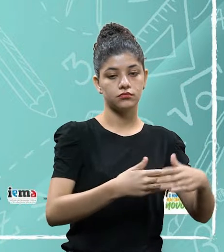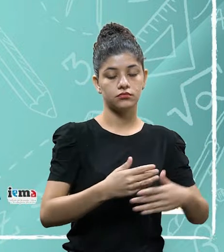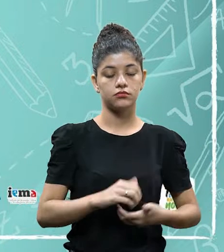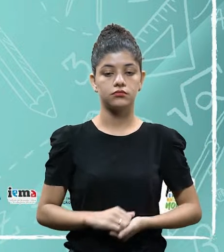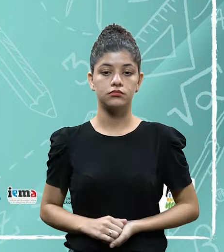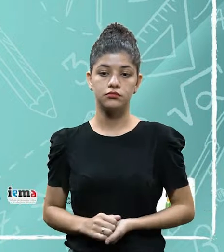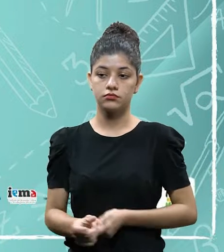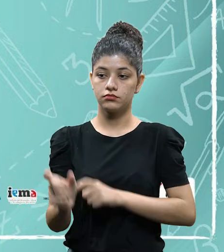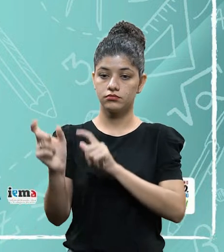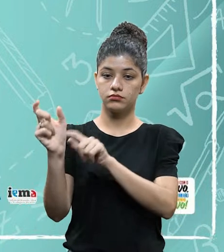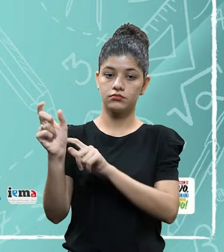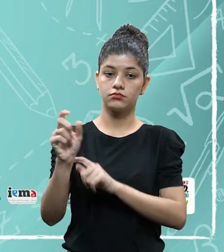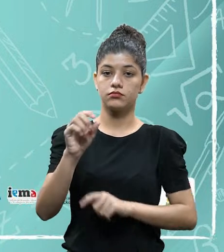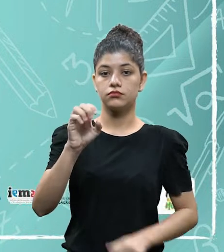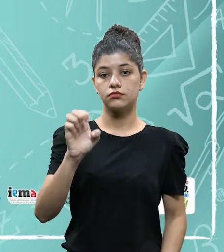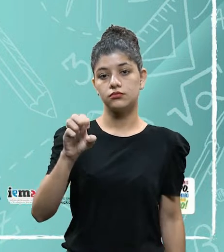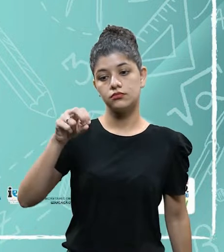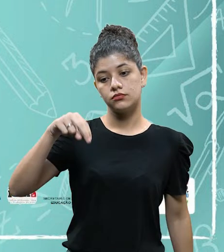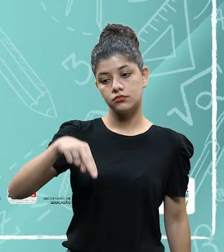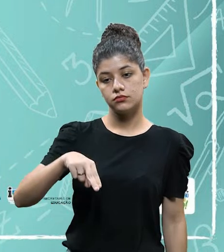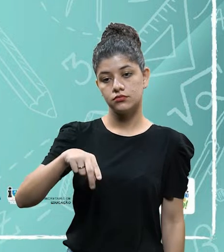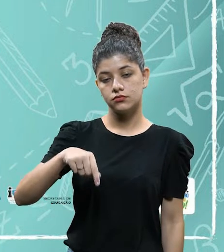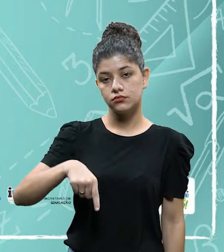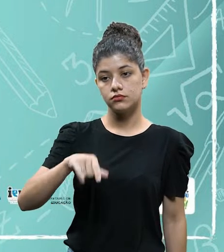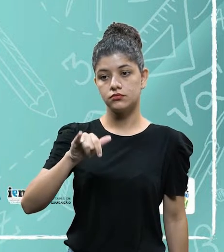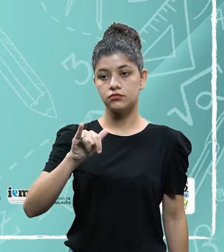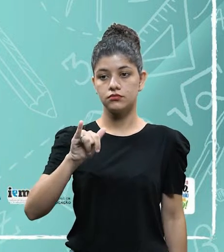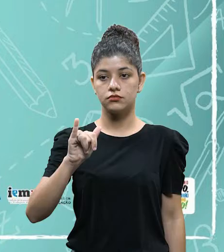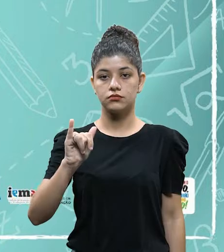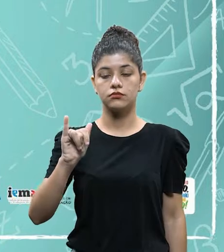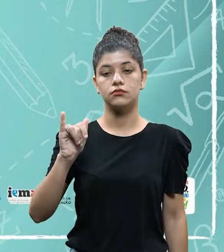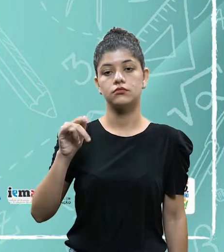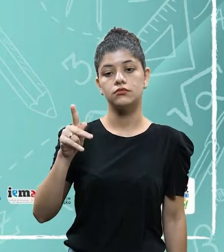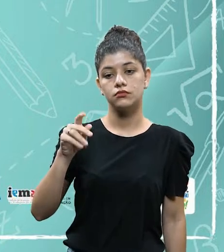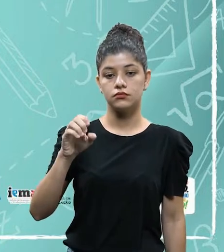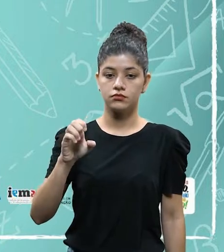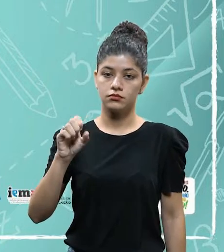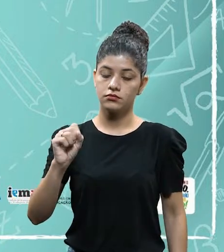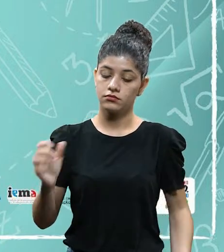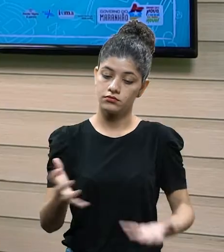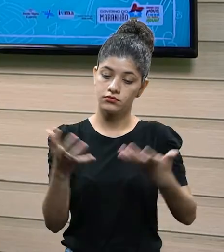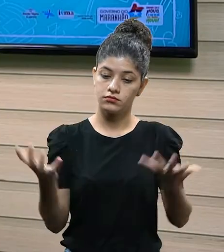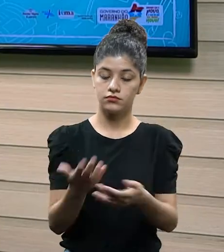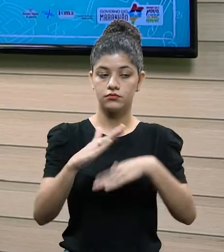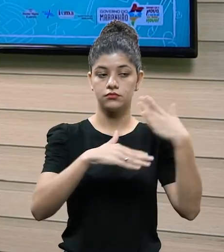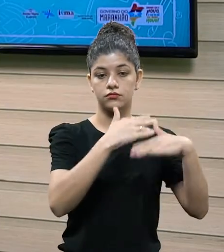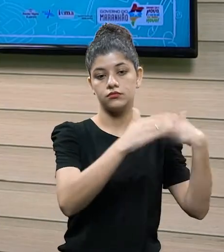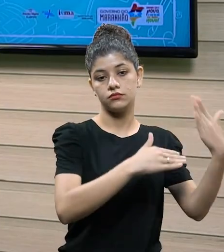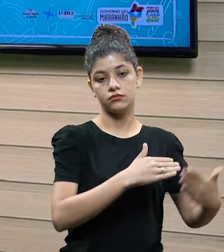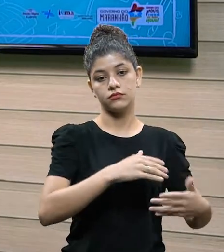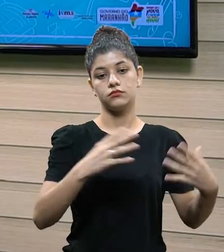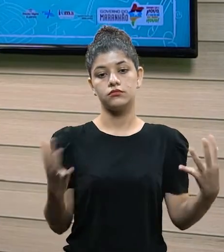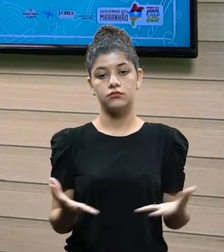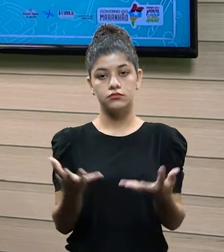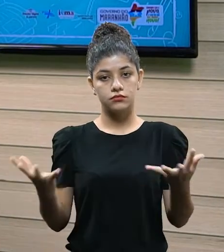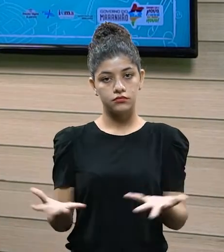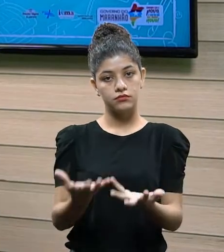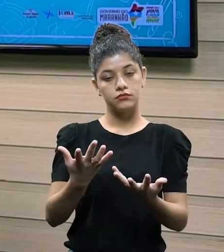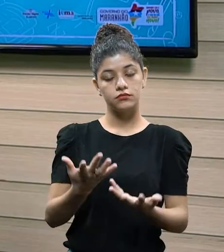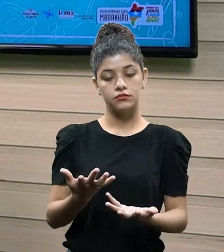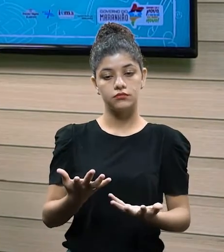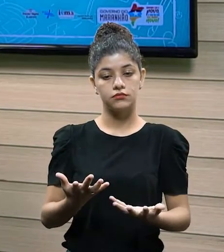produtividade. Palavrinhas-chave: equipes motivadas para aumentar a produtividade. E o que é motivação? Motivar para